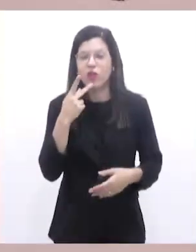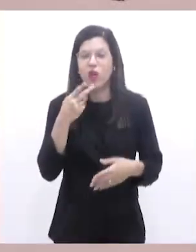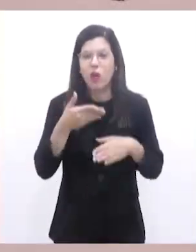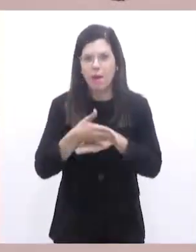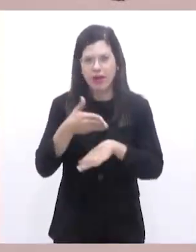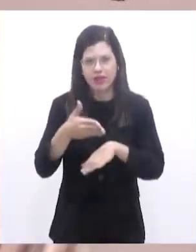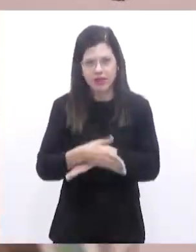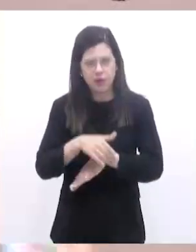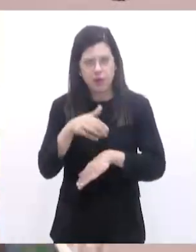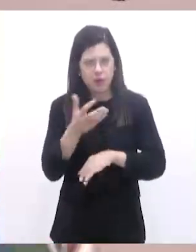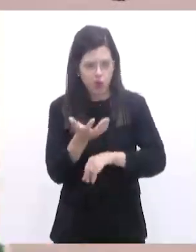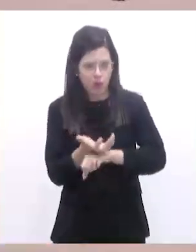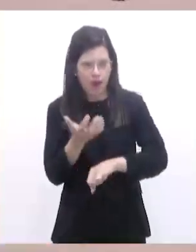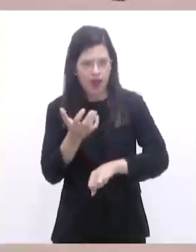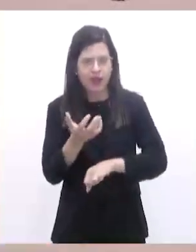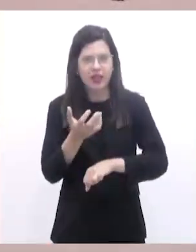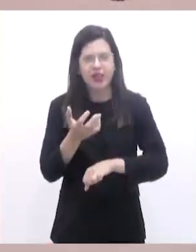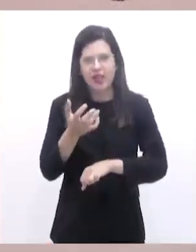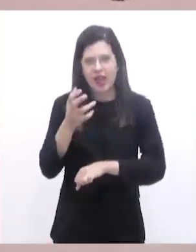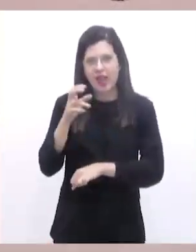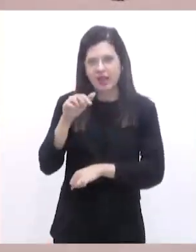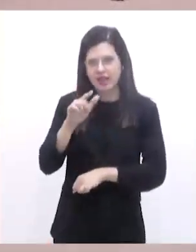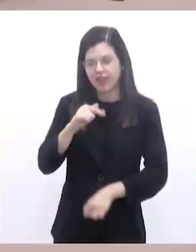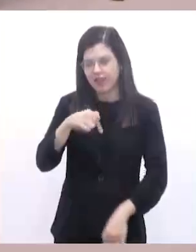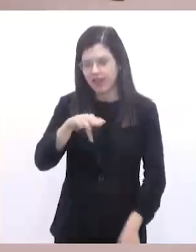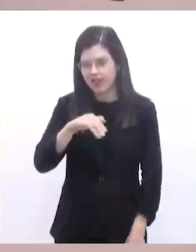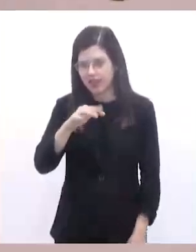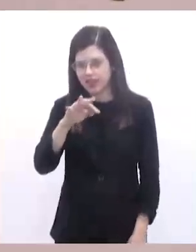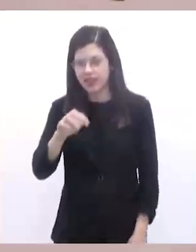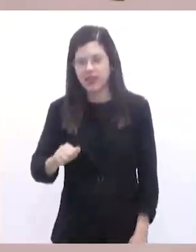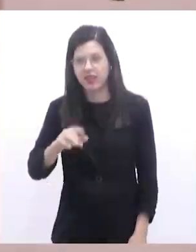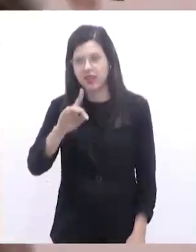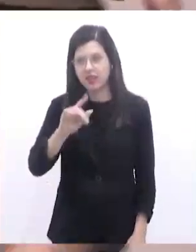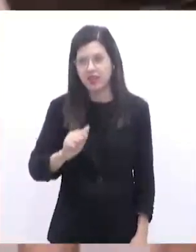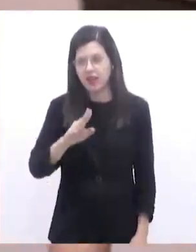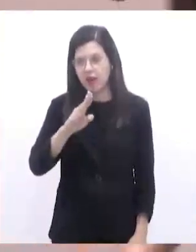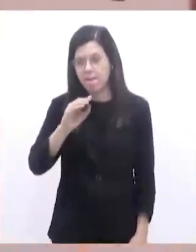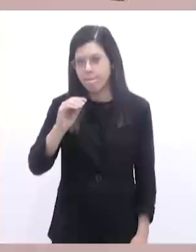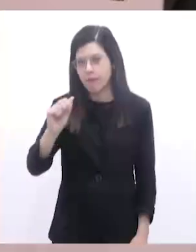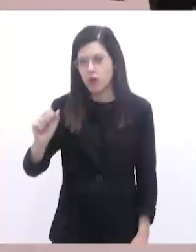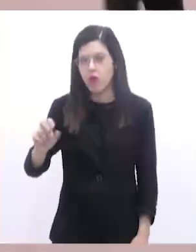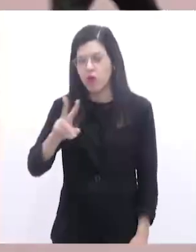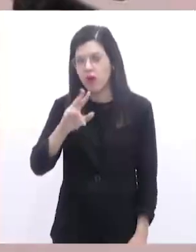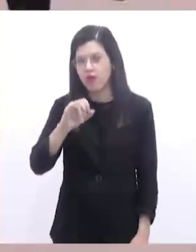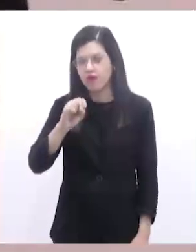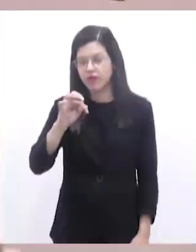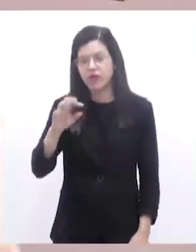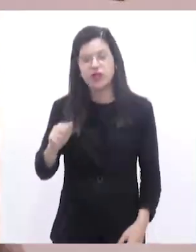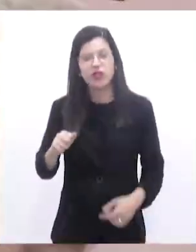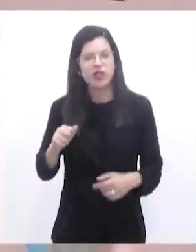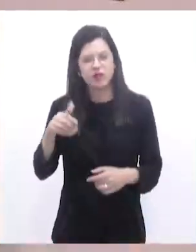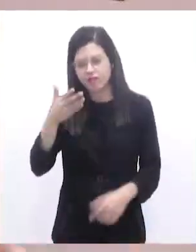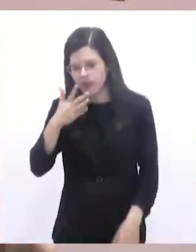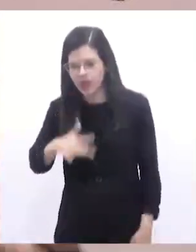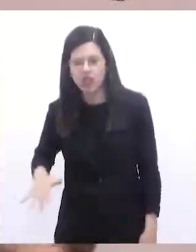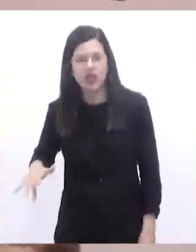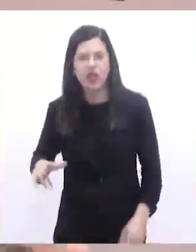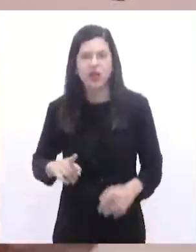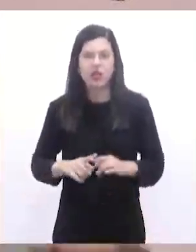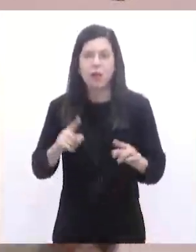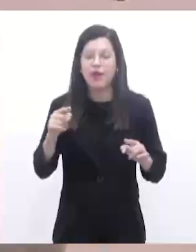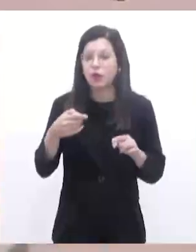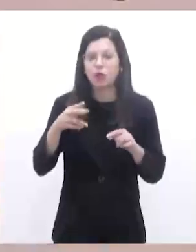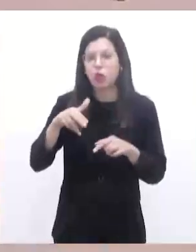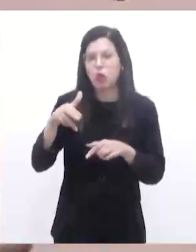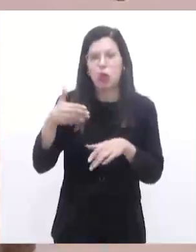Vista desde que eu sou criança, só que eu nunca tinha entrado aqui porque eu achava que só quem fazia faculdade podia entrar no museu. Então são essas barreiras,